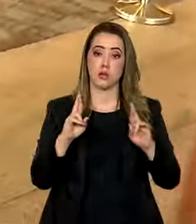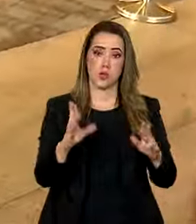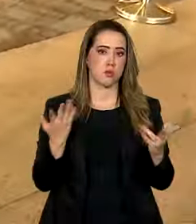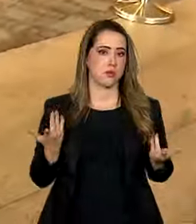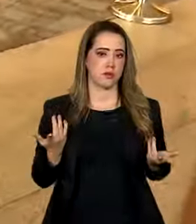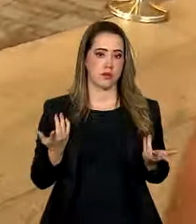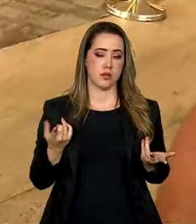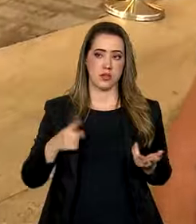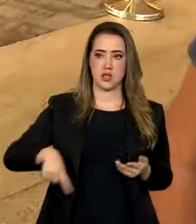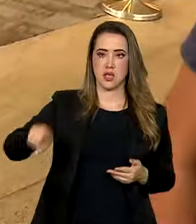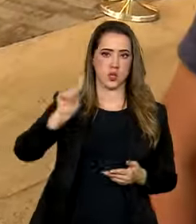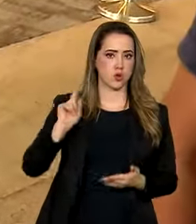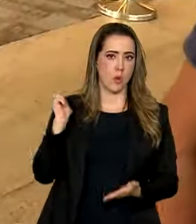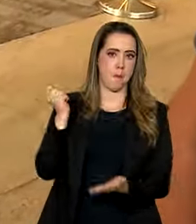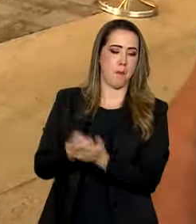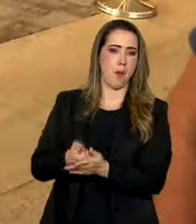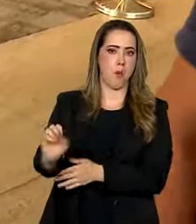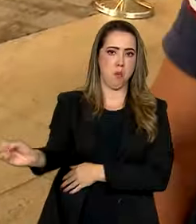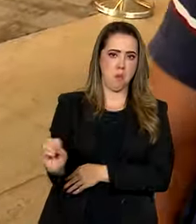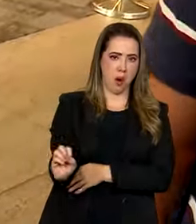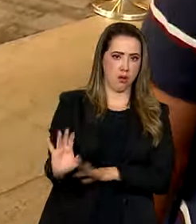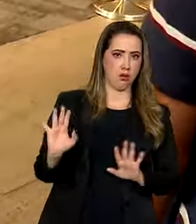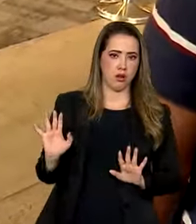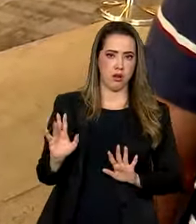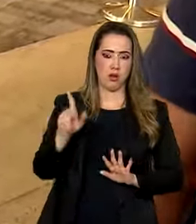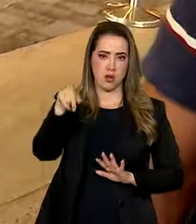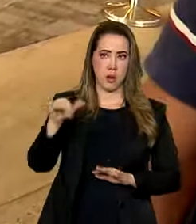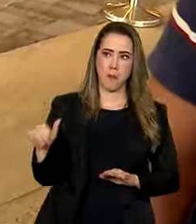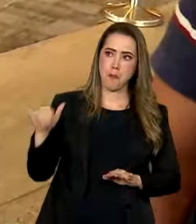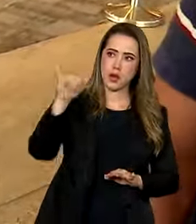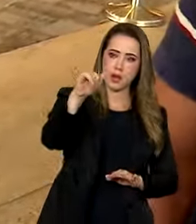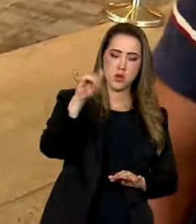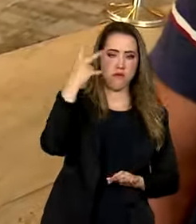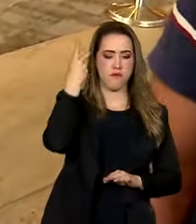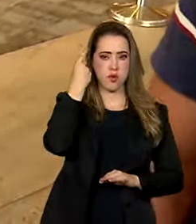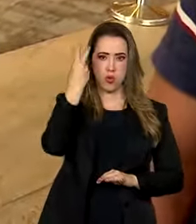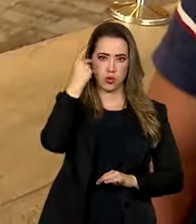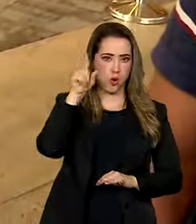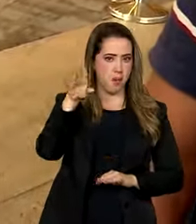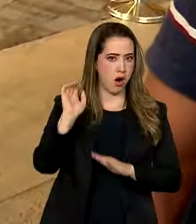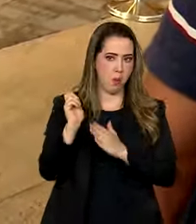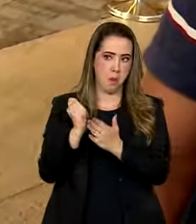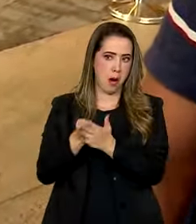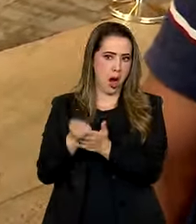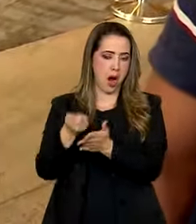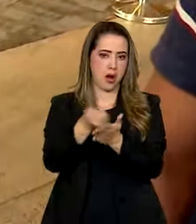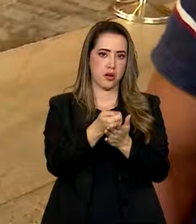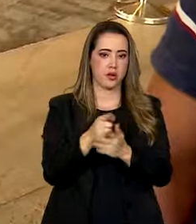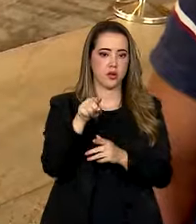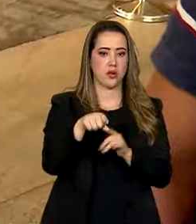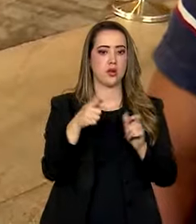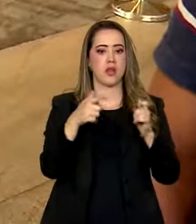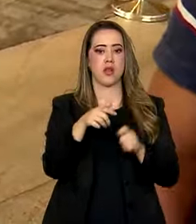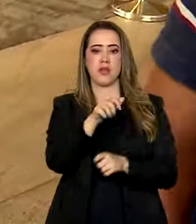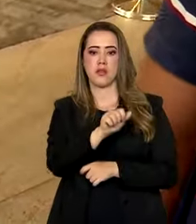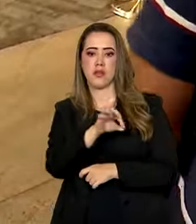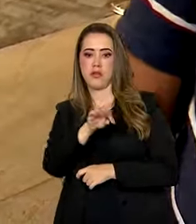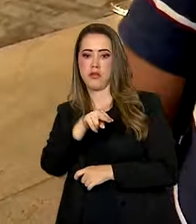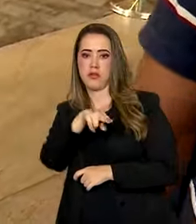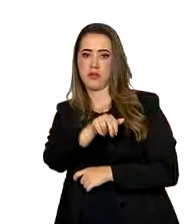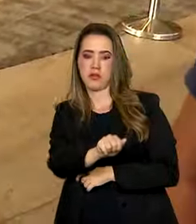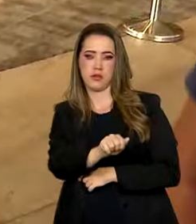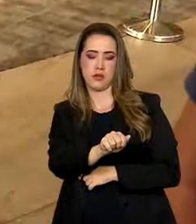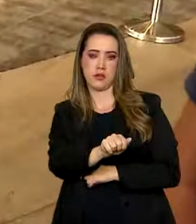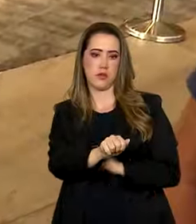não estão bancando nada. Eles estão pegando um avião normal, levando os americanos para Atenas. Só para Atenas. Só